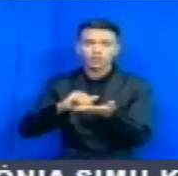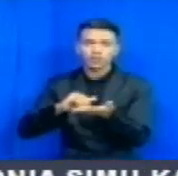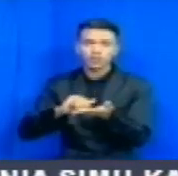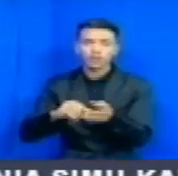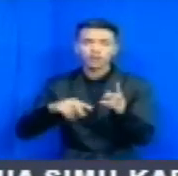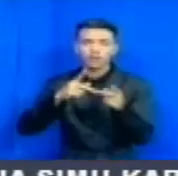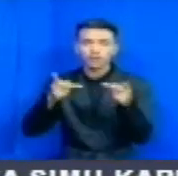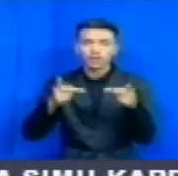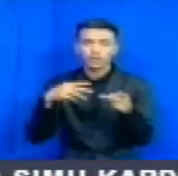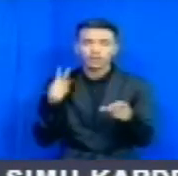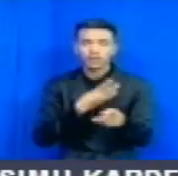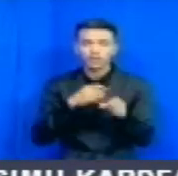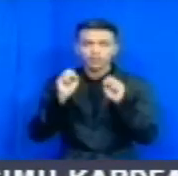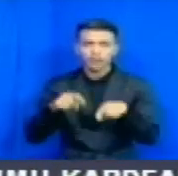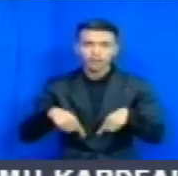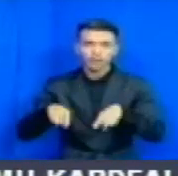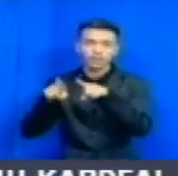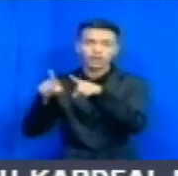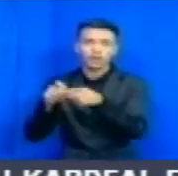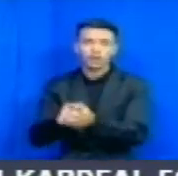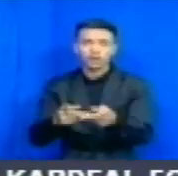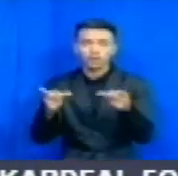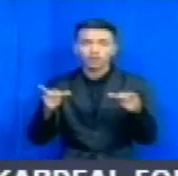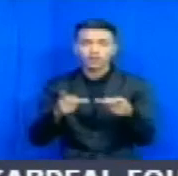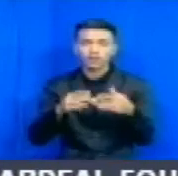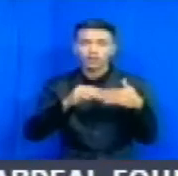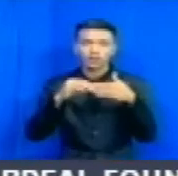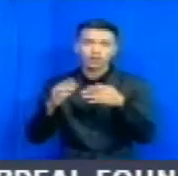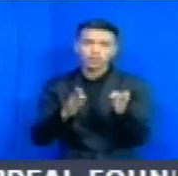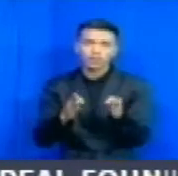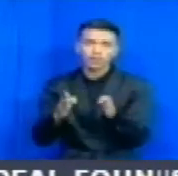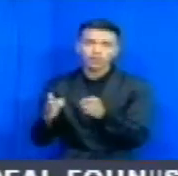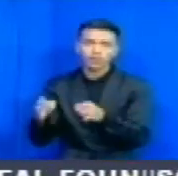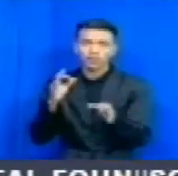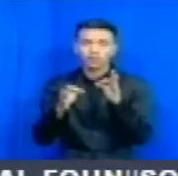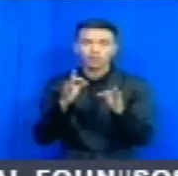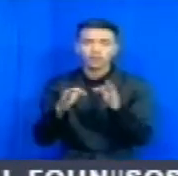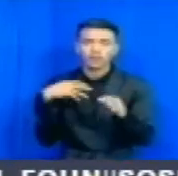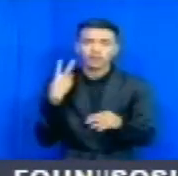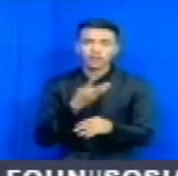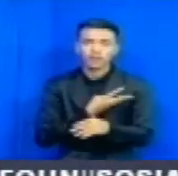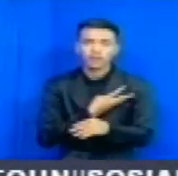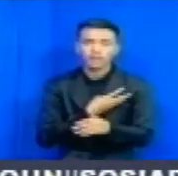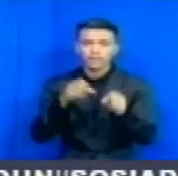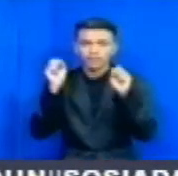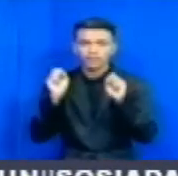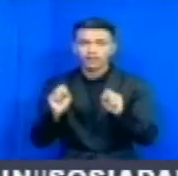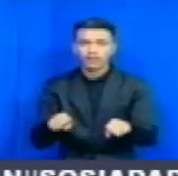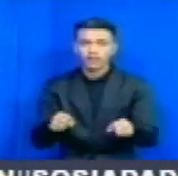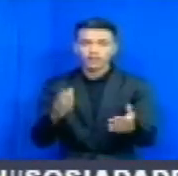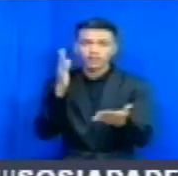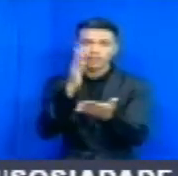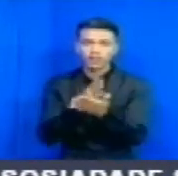memang ita bele liu, no fatin memang autoridade preparatian ordinune ita bele